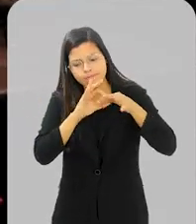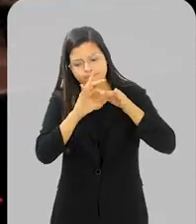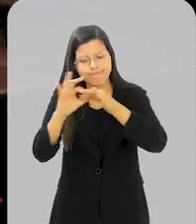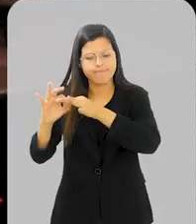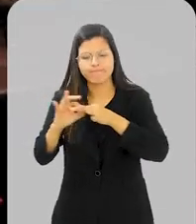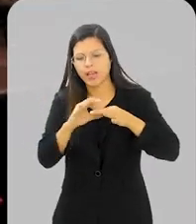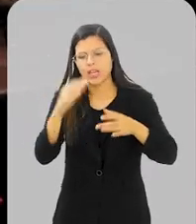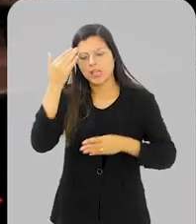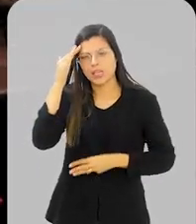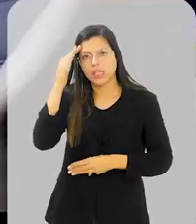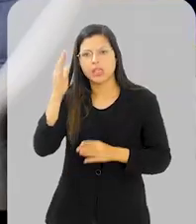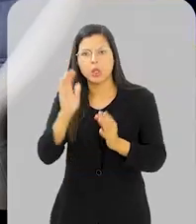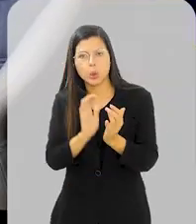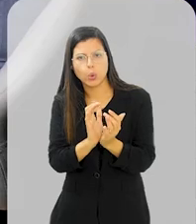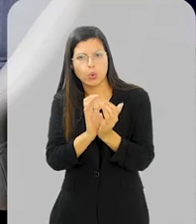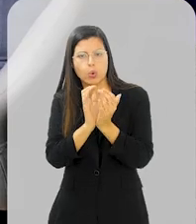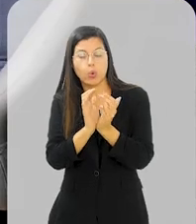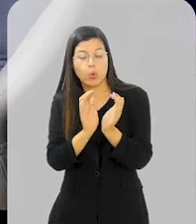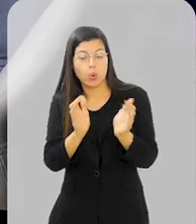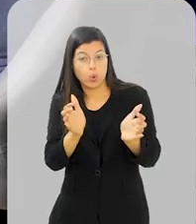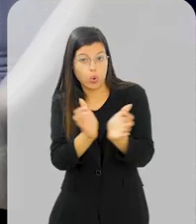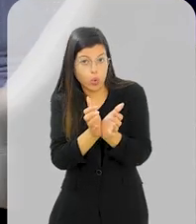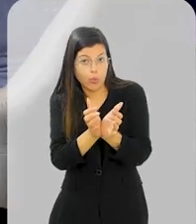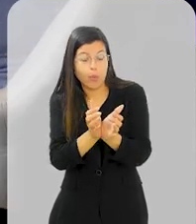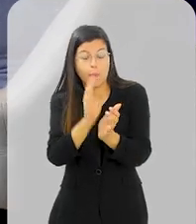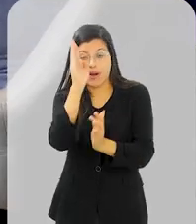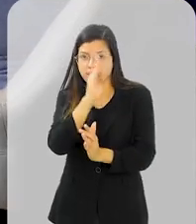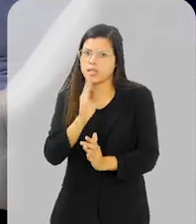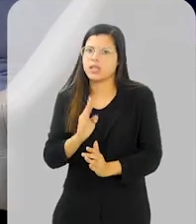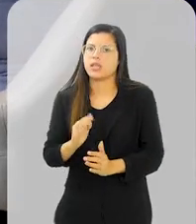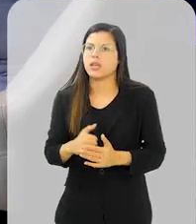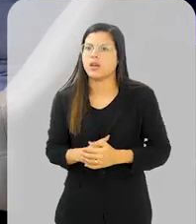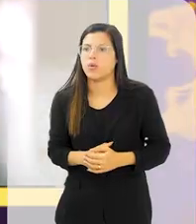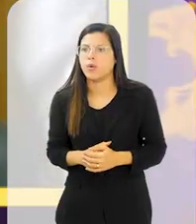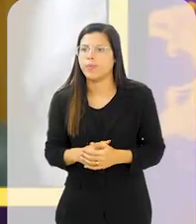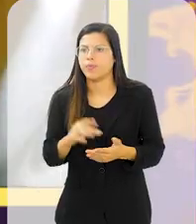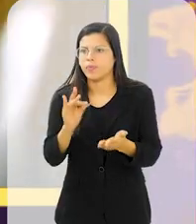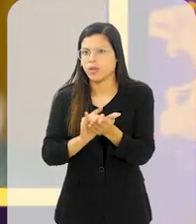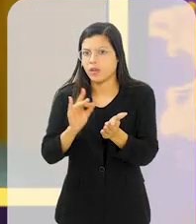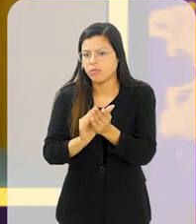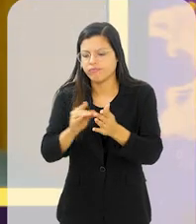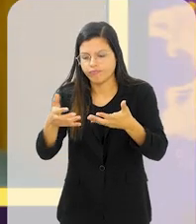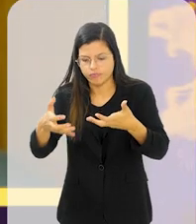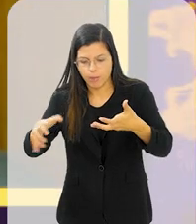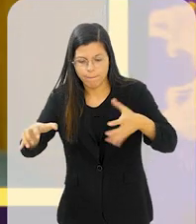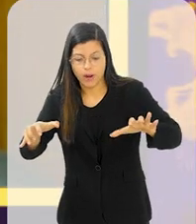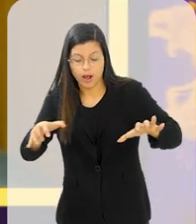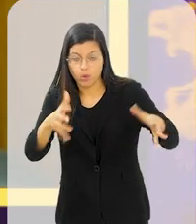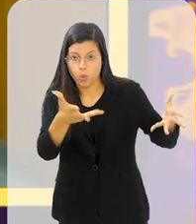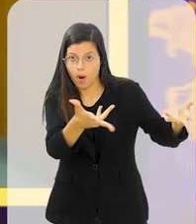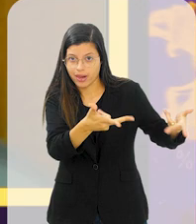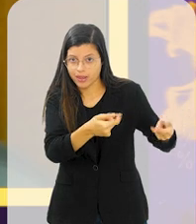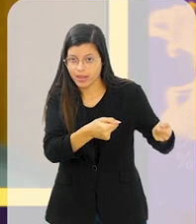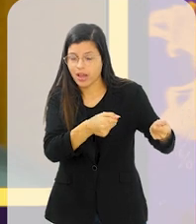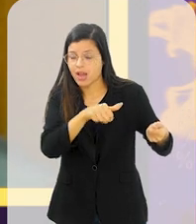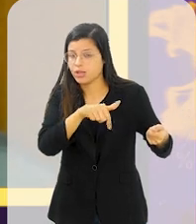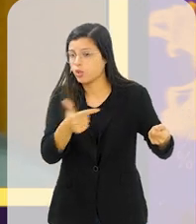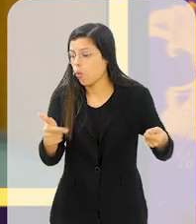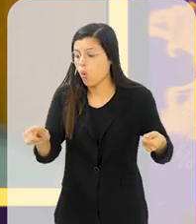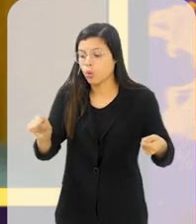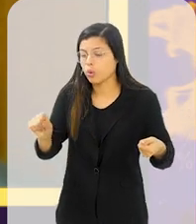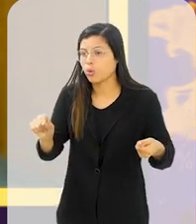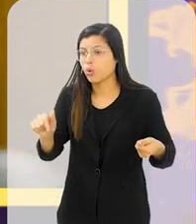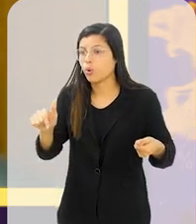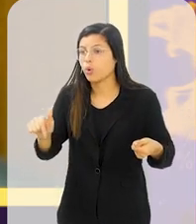brasileira. Não, isso eu concordo com você integralmente. São coisas separadas, né? Uma coisa é a qualidade do jogador individualmente, outra coisa é